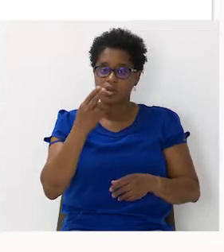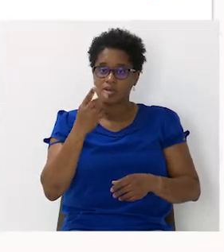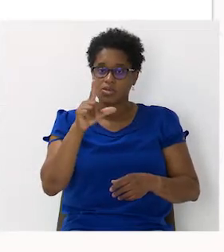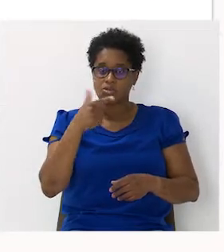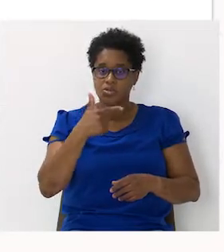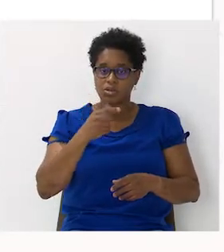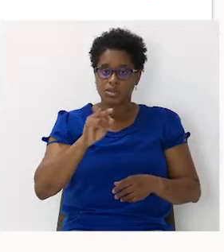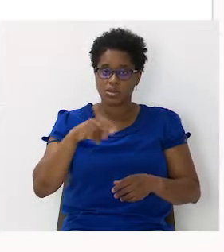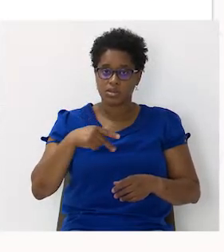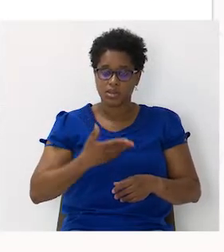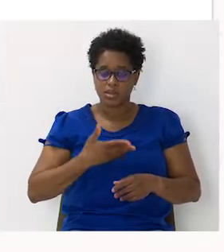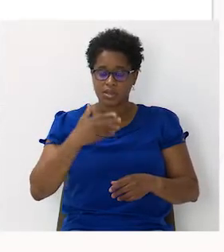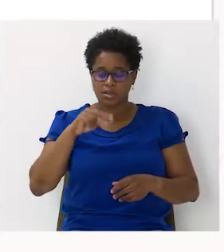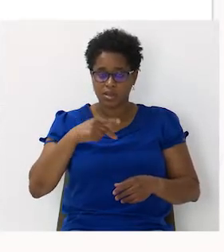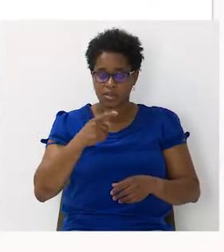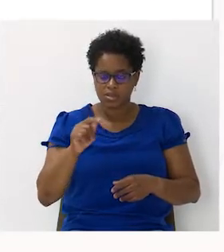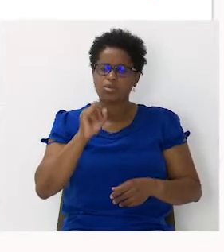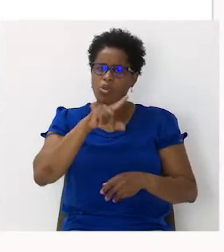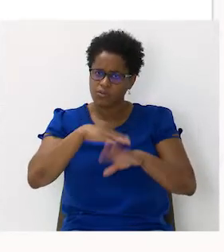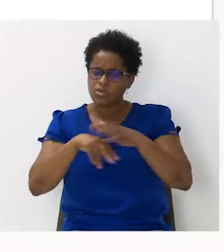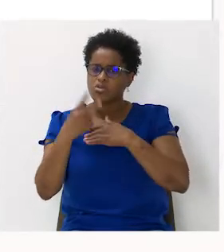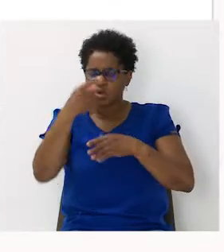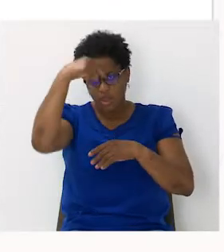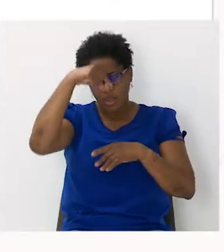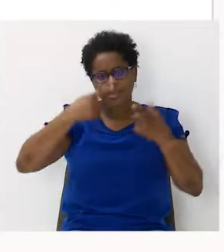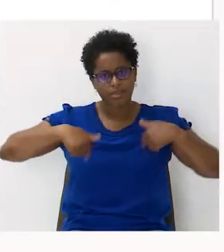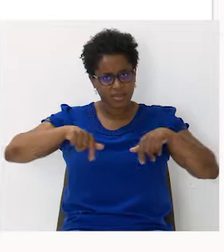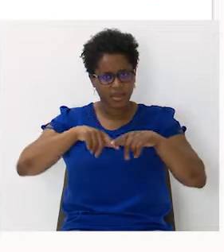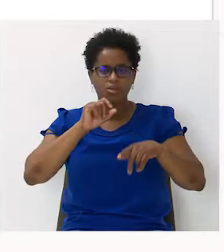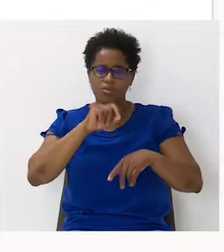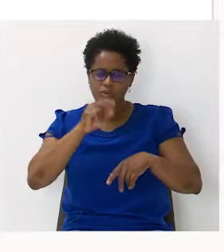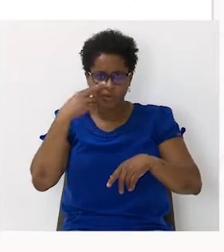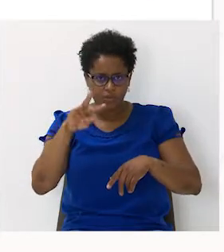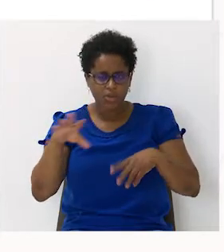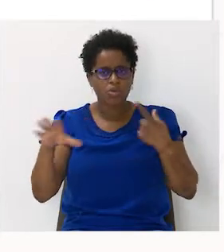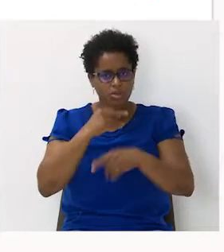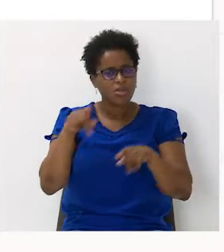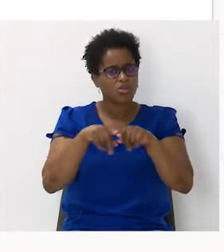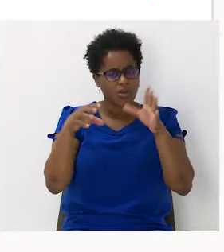com duas canetas na sala, vocês vão ver que obtêm a mesma figura.